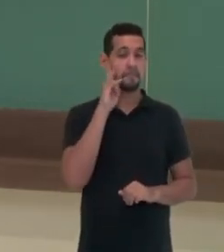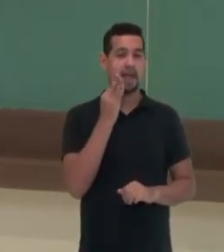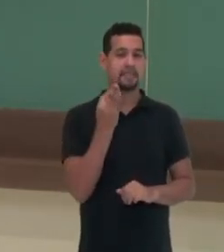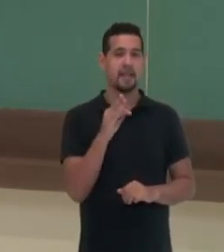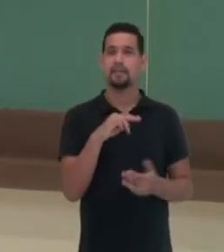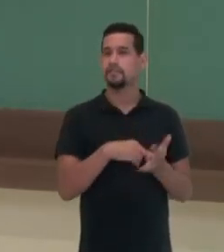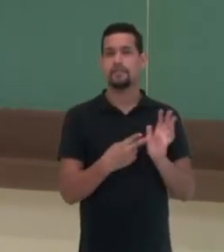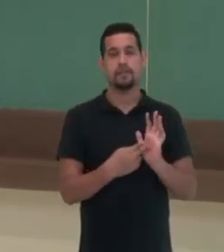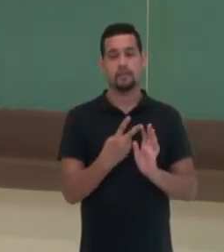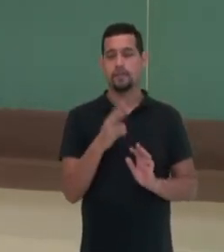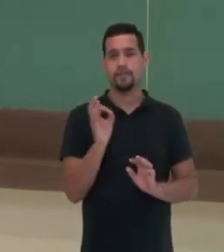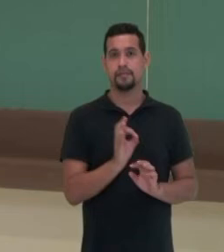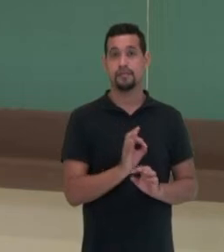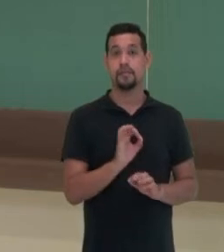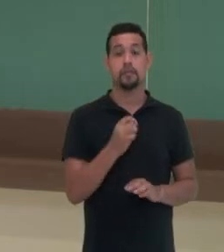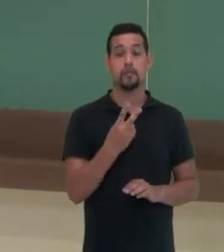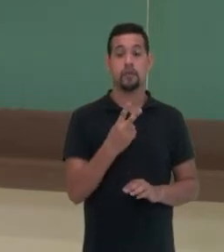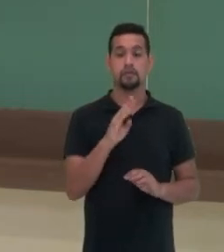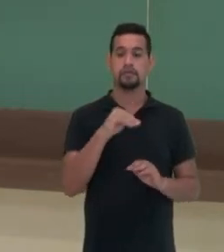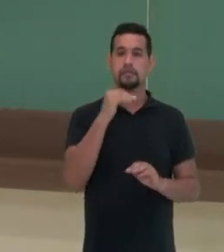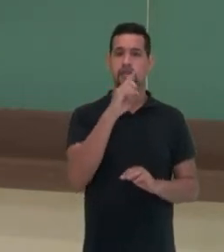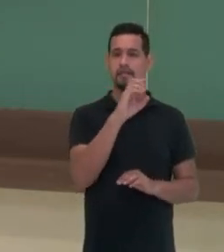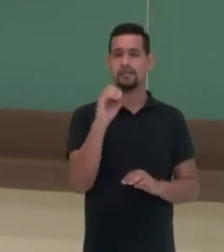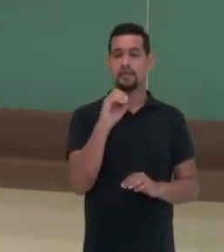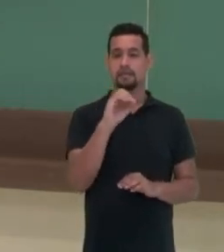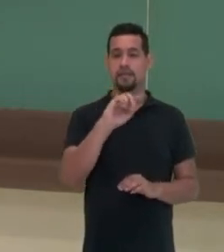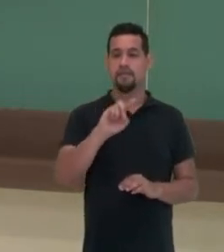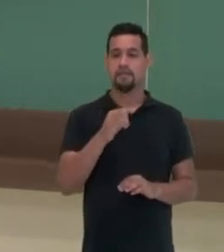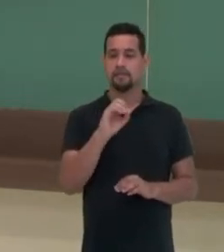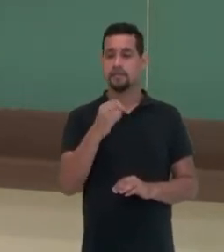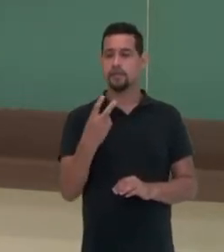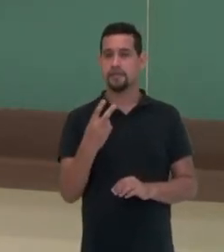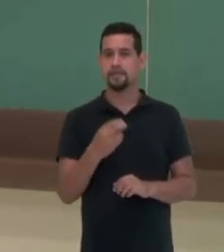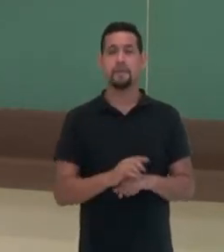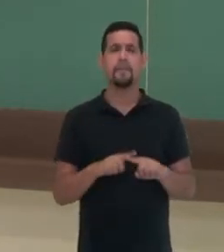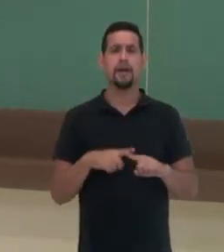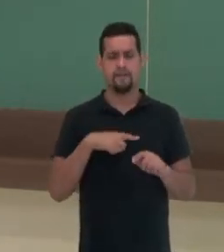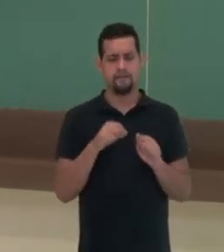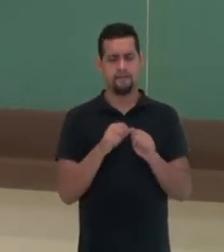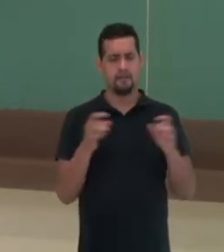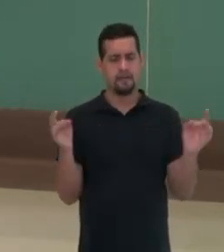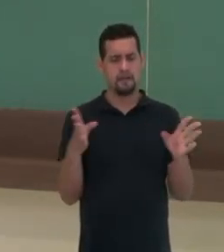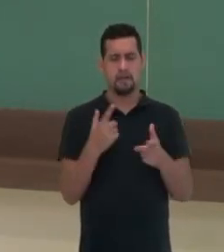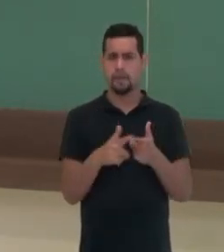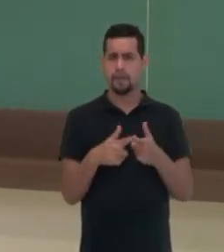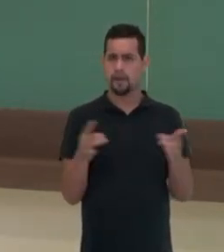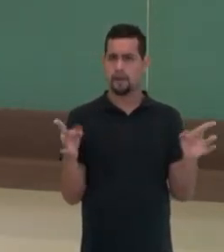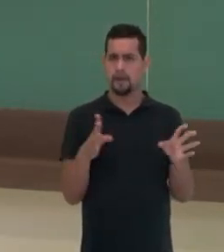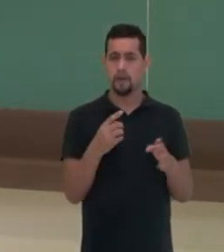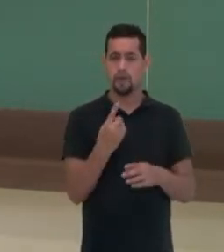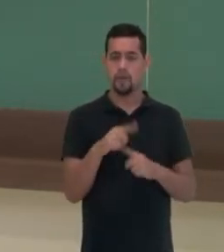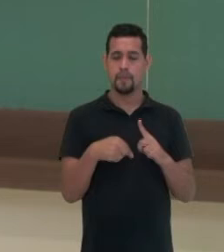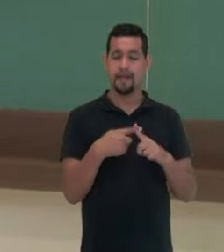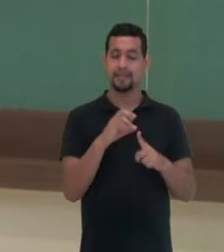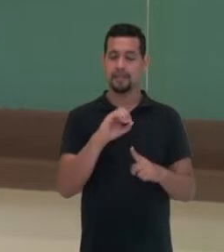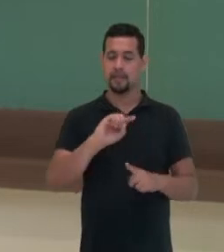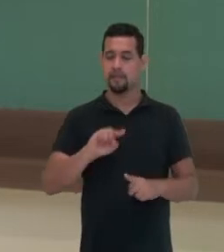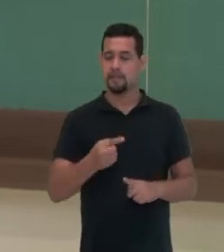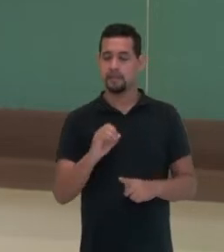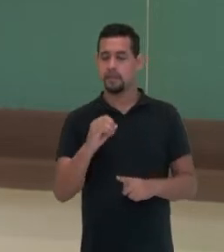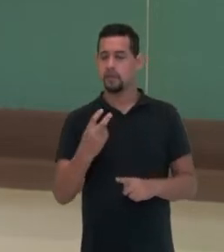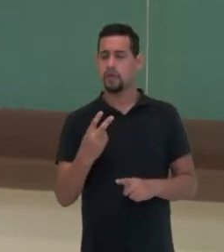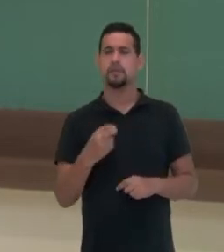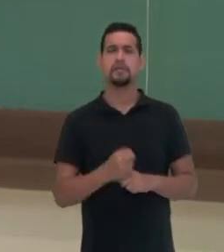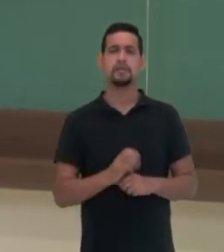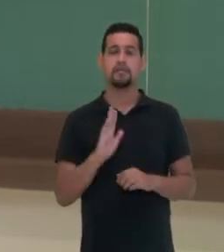vai 2%, é 2 sobre 100, 0,02. Então fazendo essa conta aqui, 1 mais